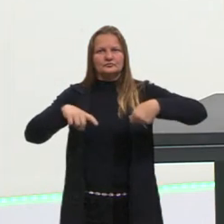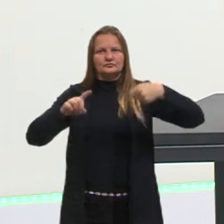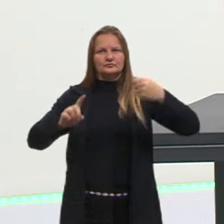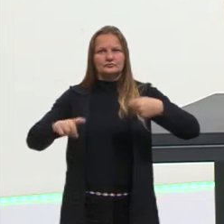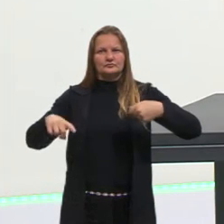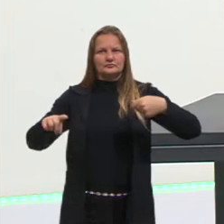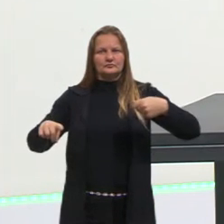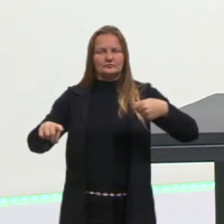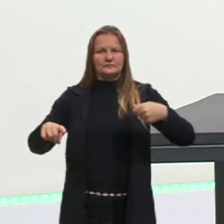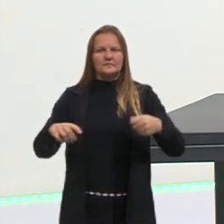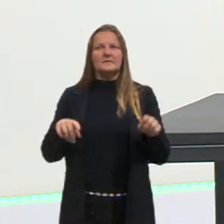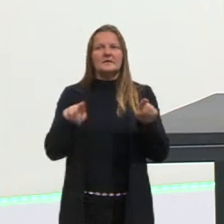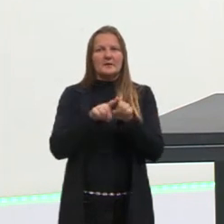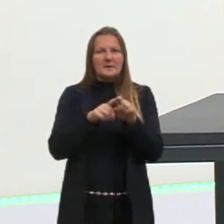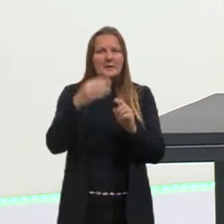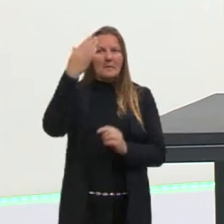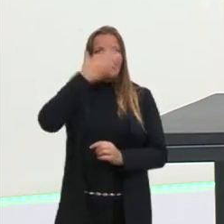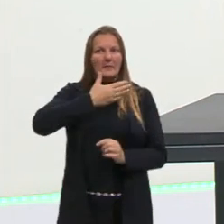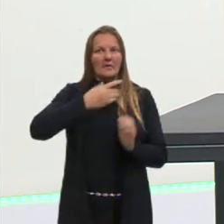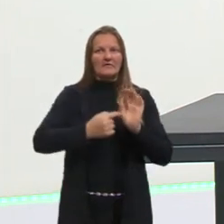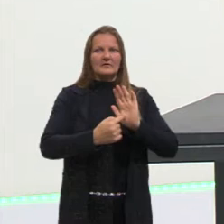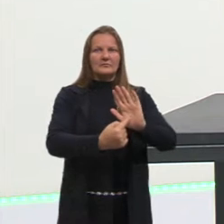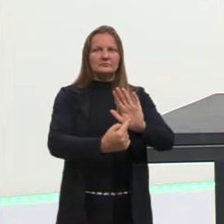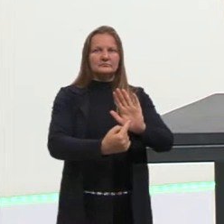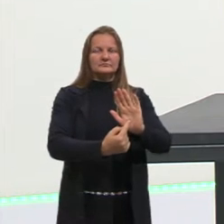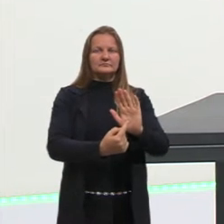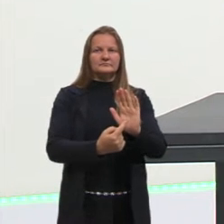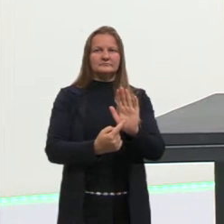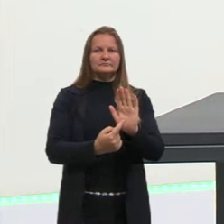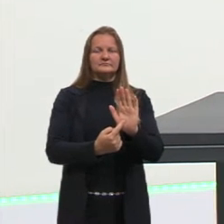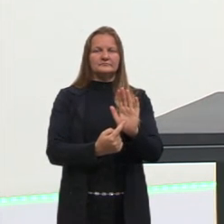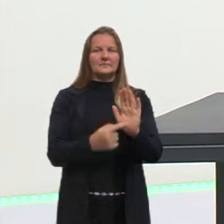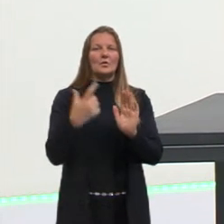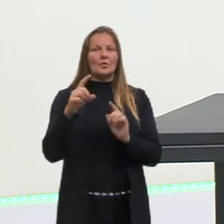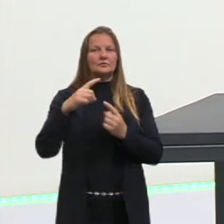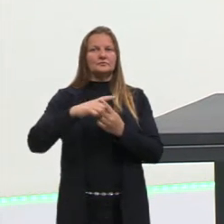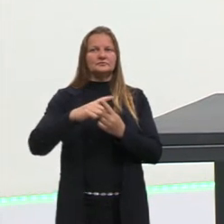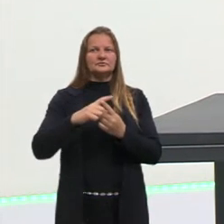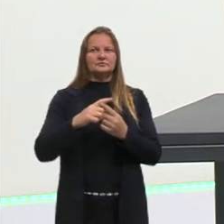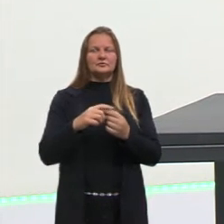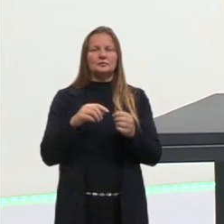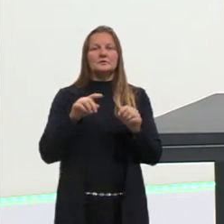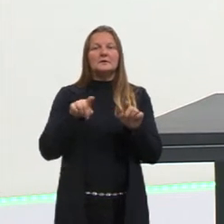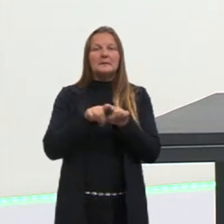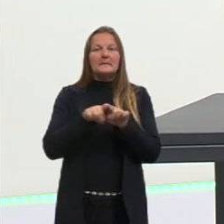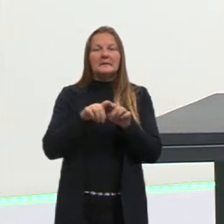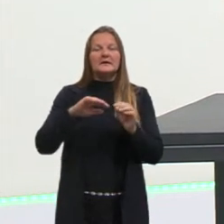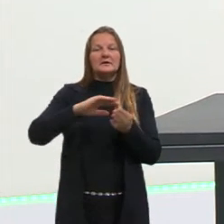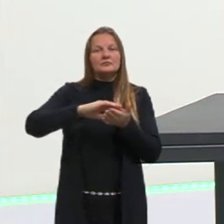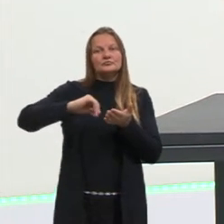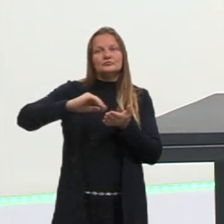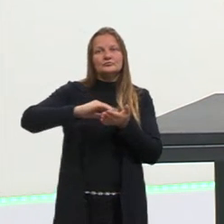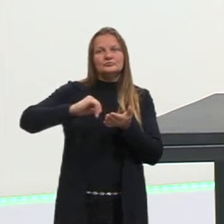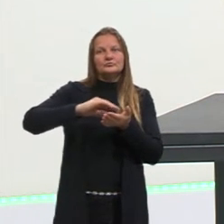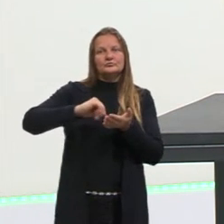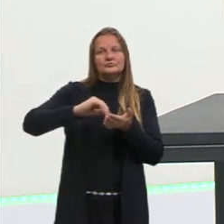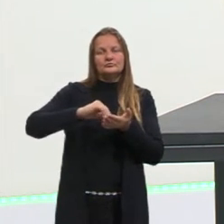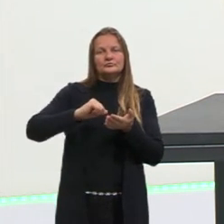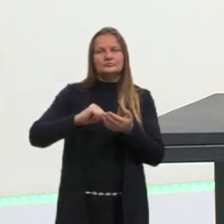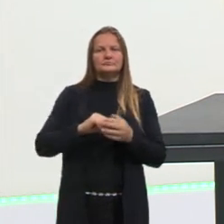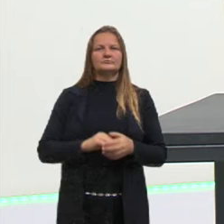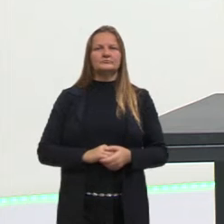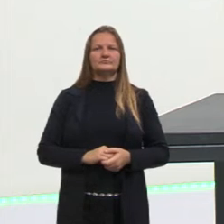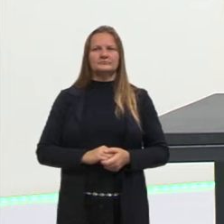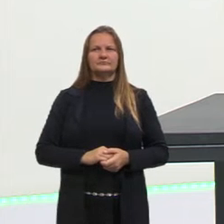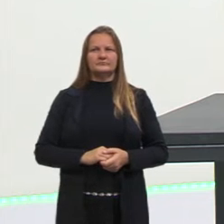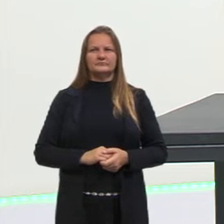Aqui também a gente consegue, deixa eu ver, em algum lugar, remover, tá, essa